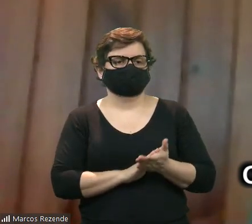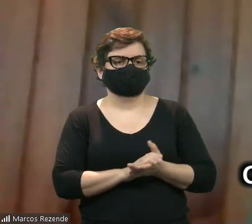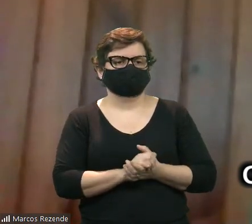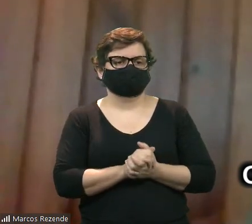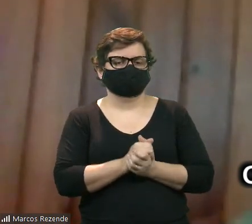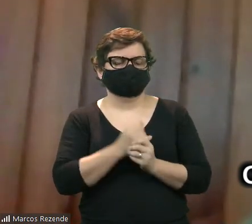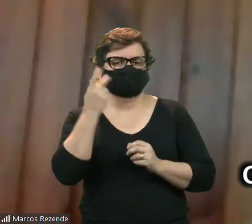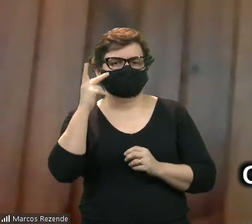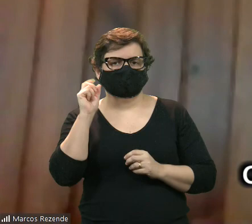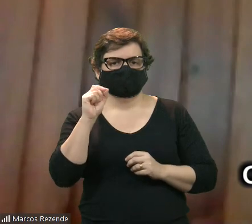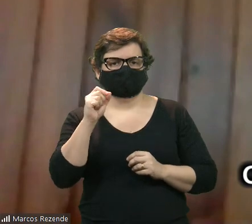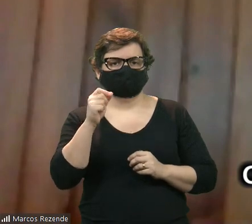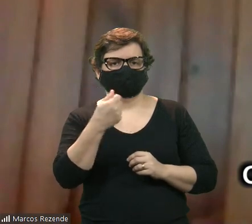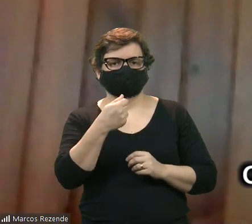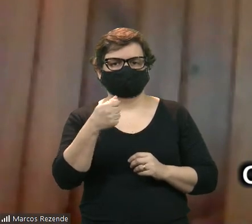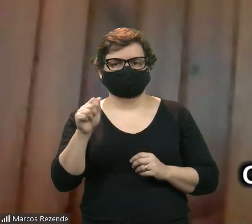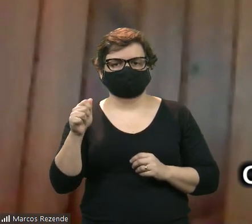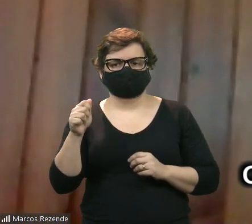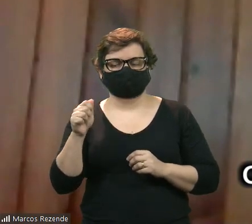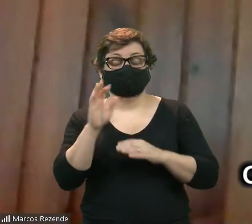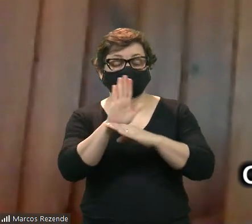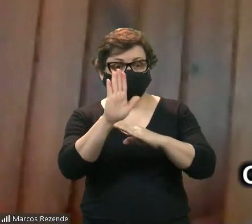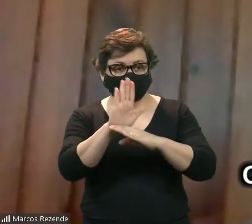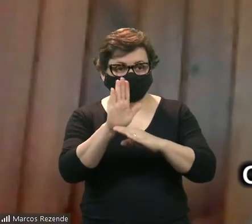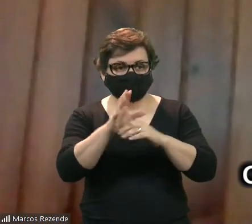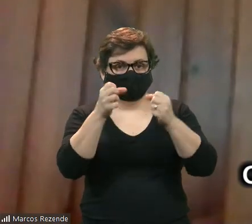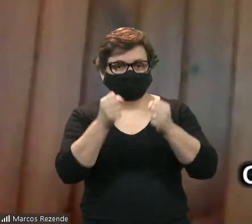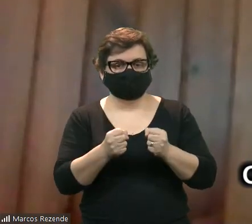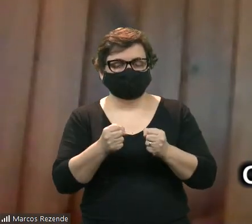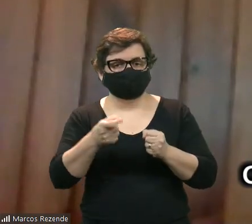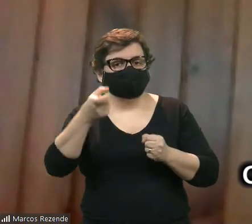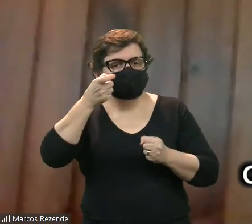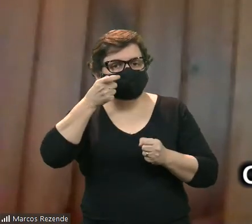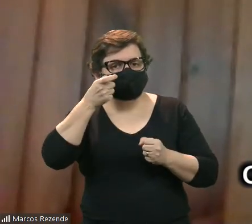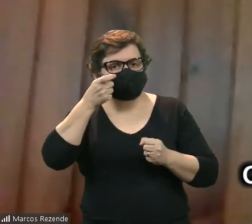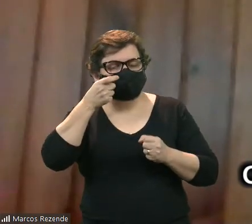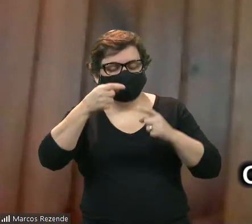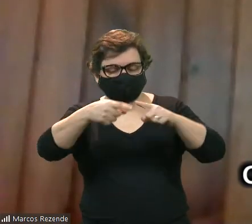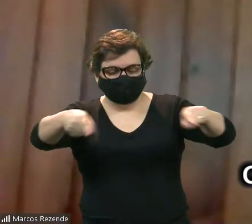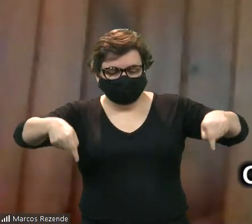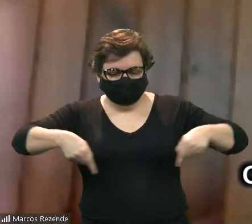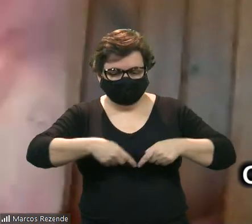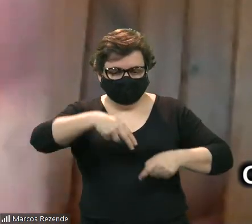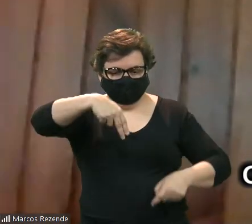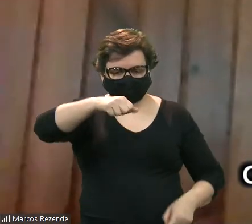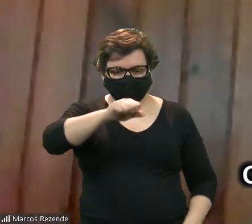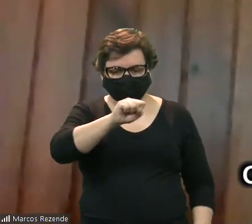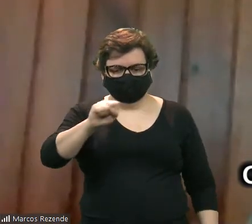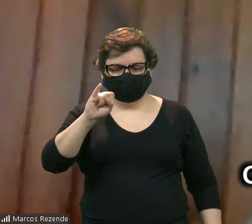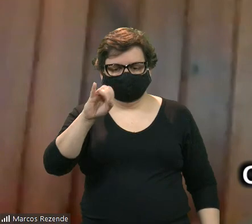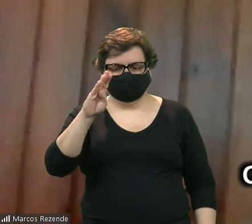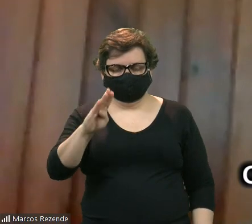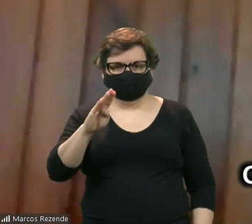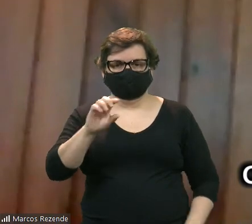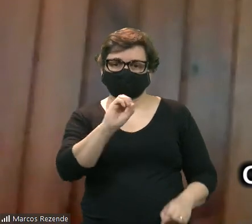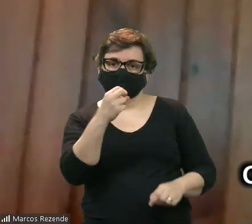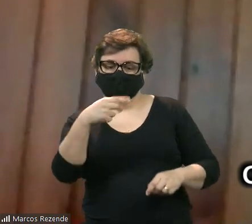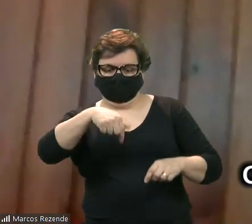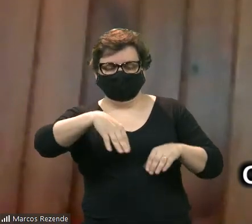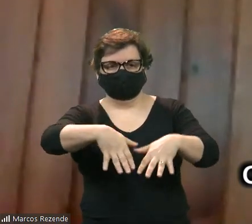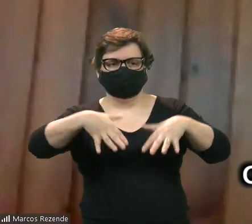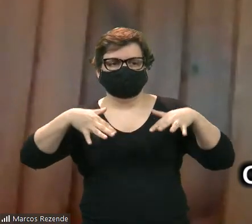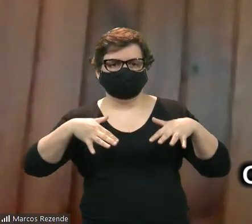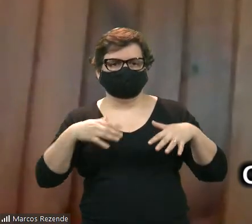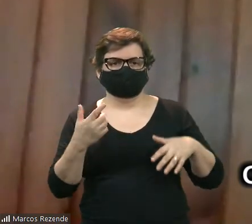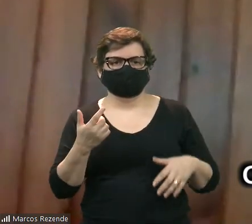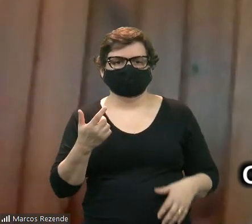possibilitando com que os assessores possam acompanhar na sala, na Cibicure ou até mesmo aqui no plenário, se